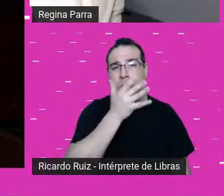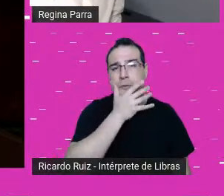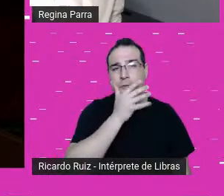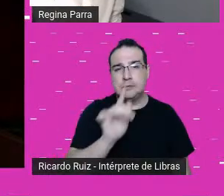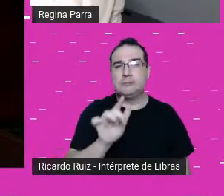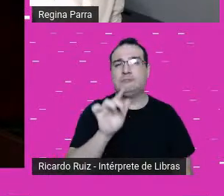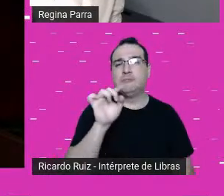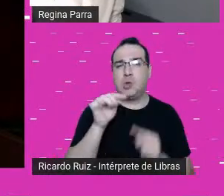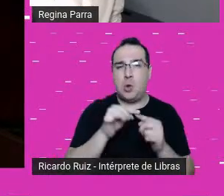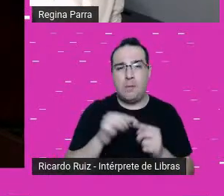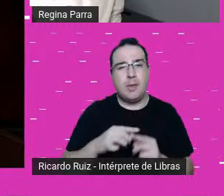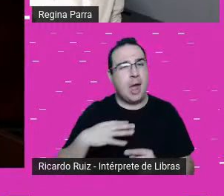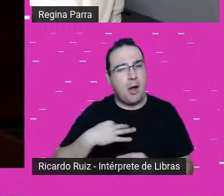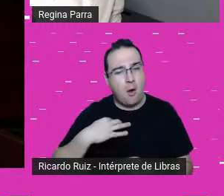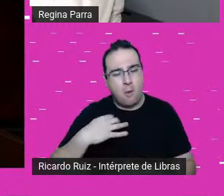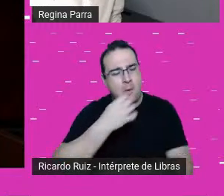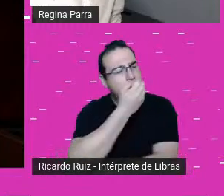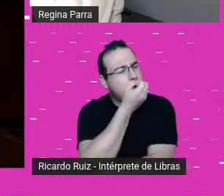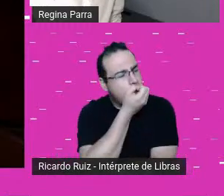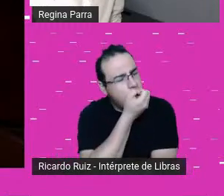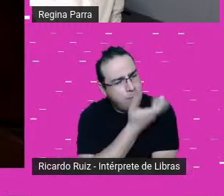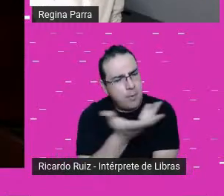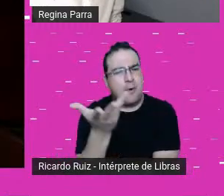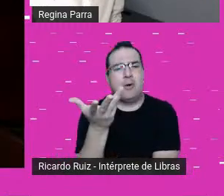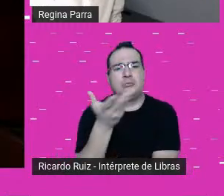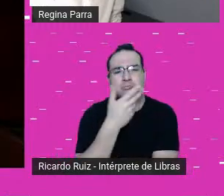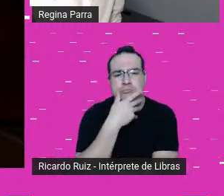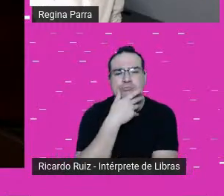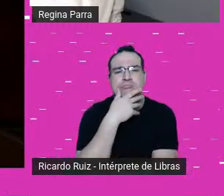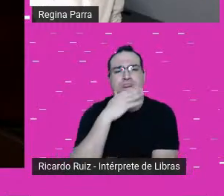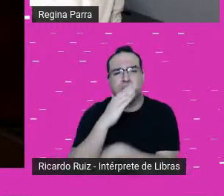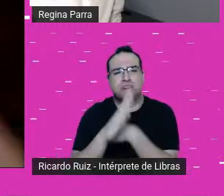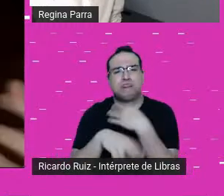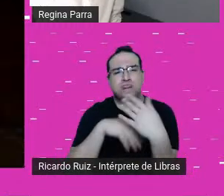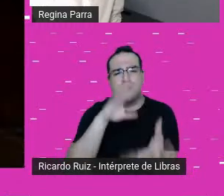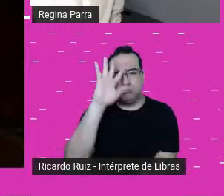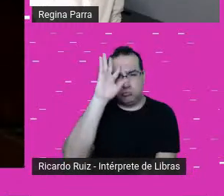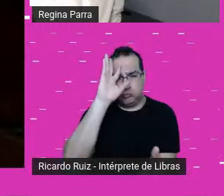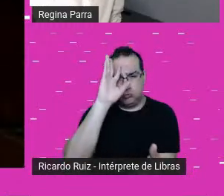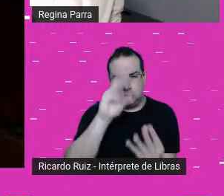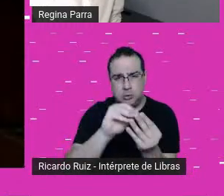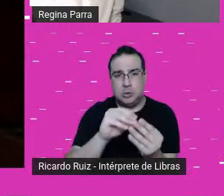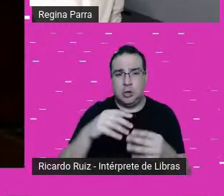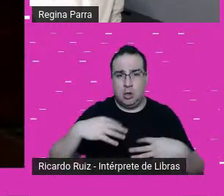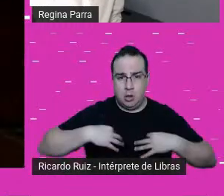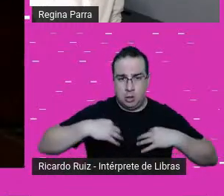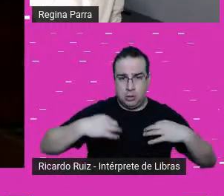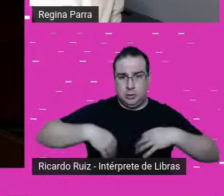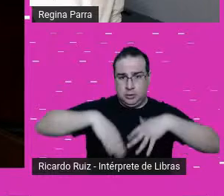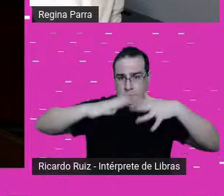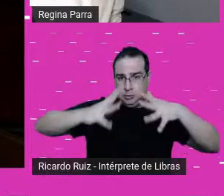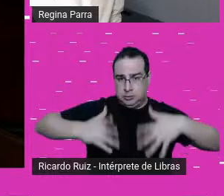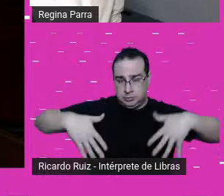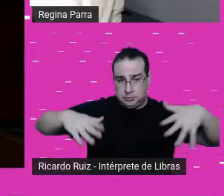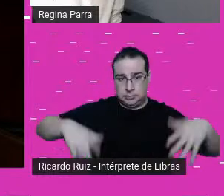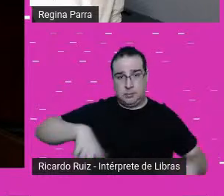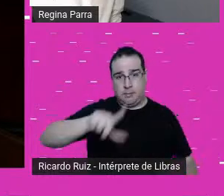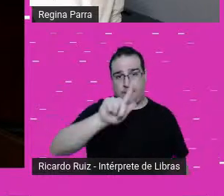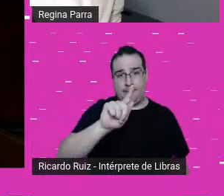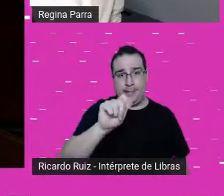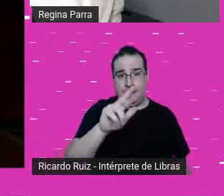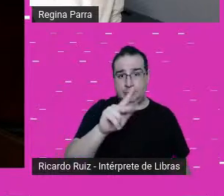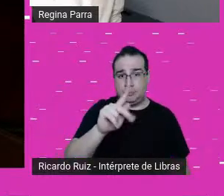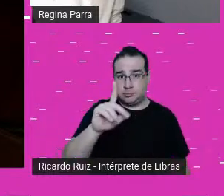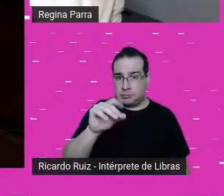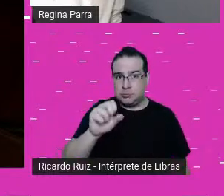e a gente foi chegando, e aí concluímos esses vestidos drapeados, que inclusive estão